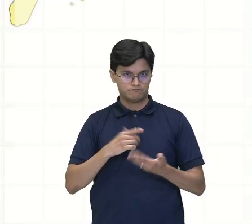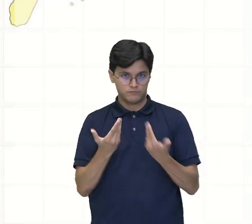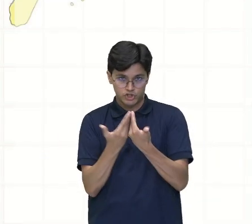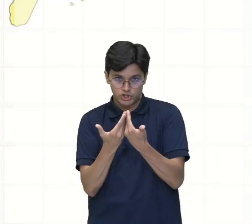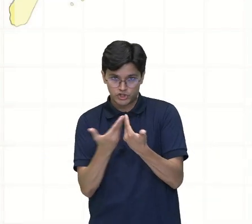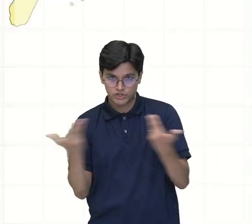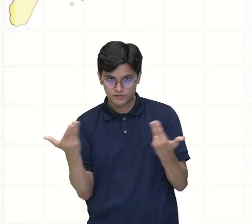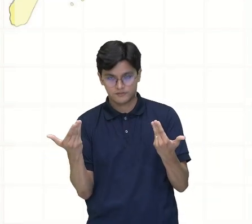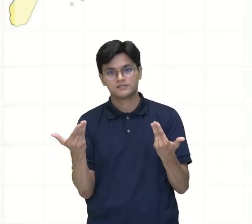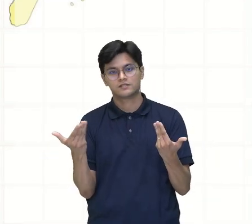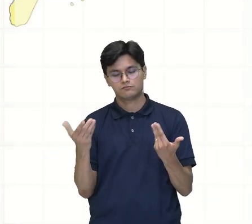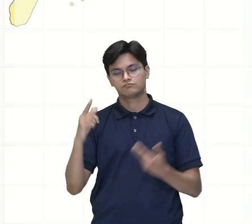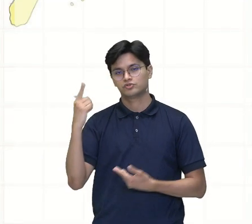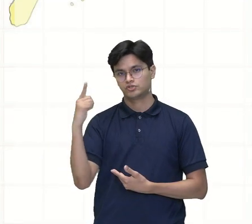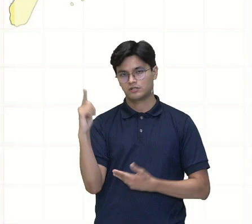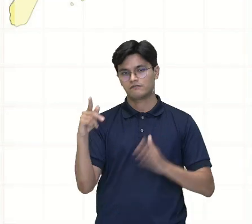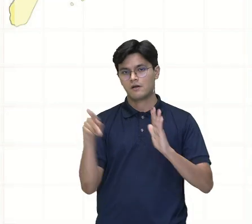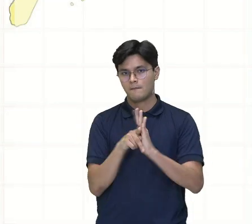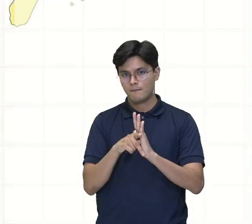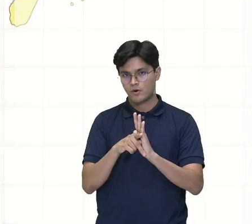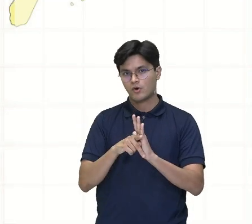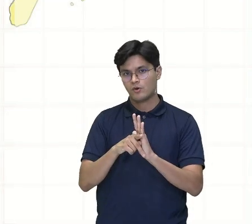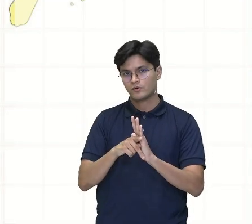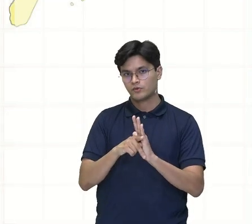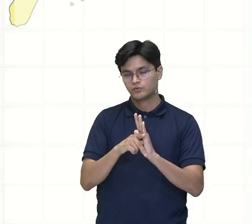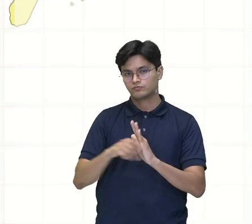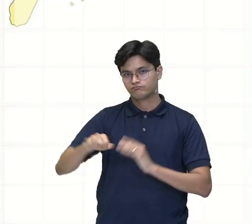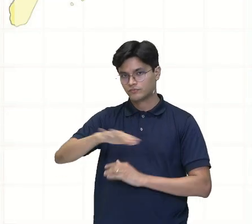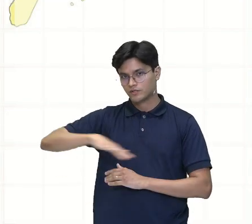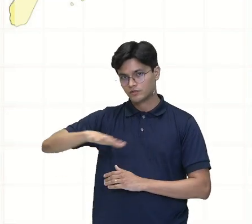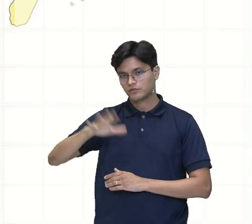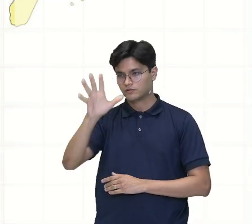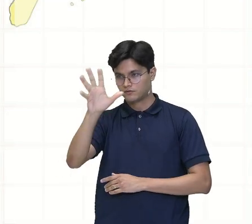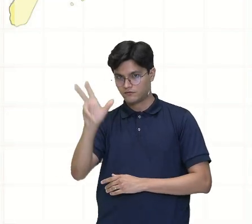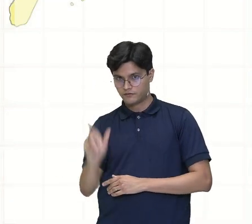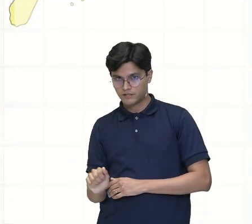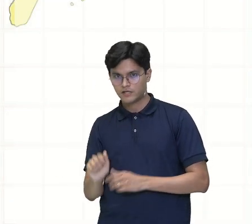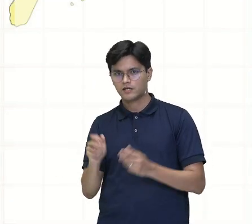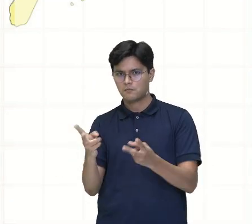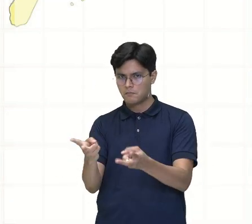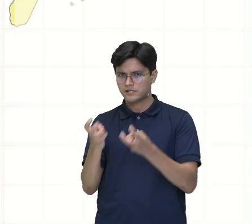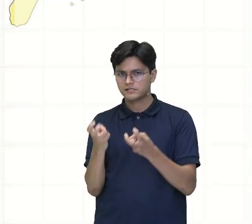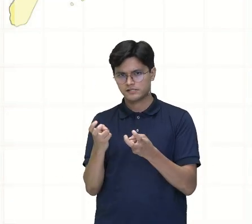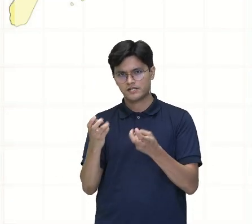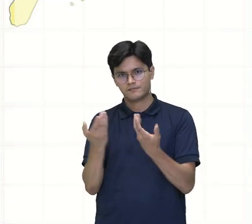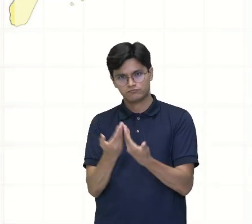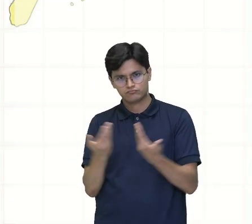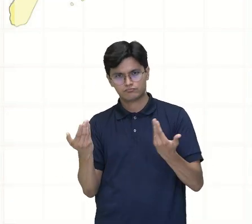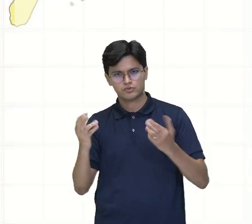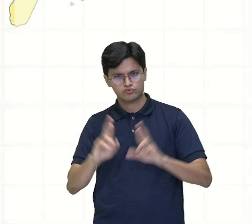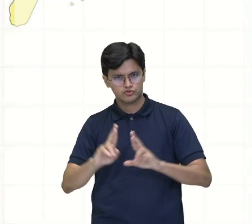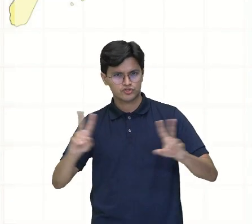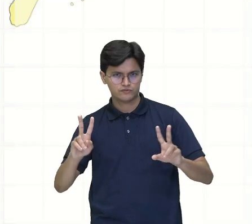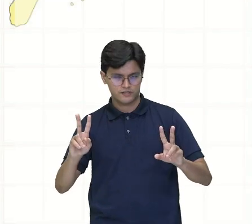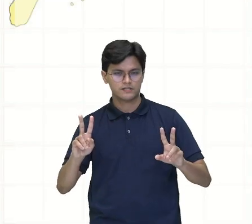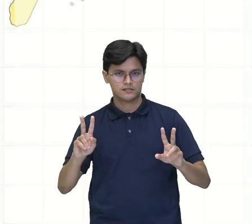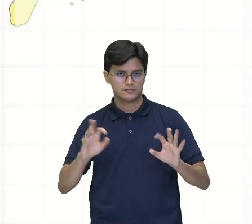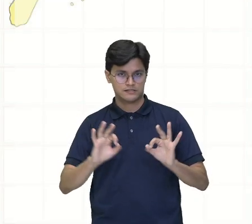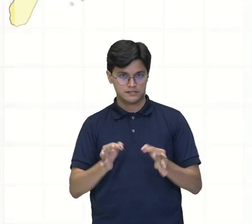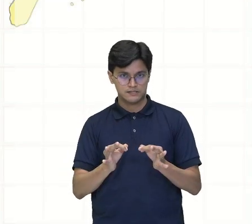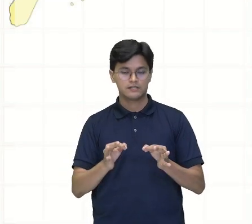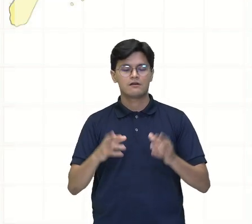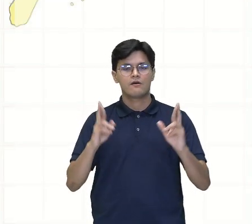do território africano, e nós percebemos aí essa diferenciação desses povos. Em relação ainda